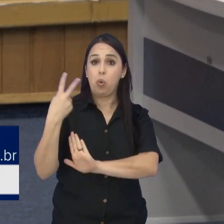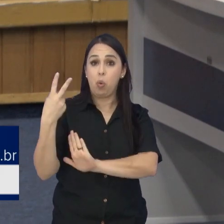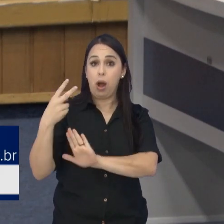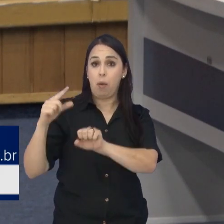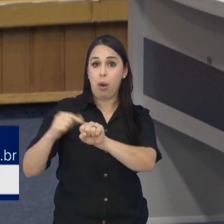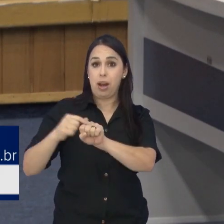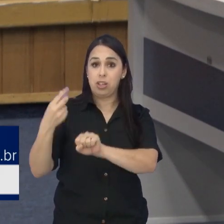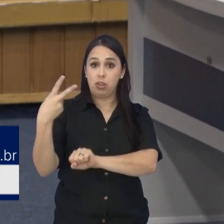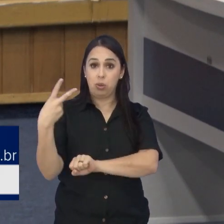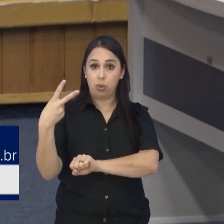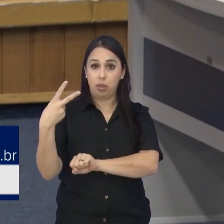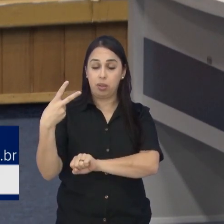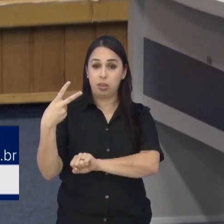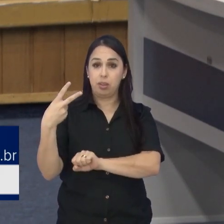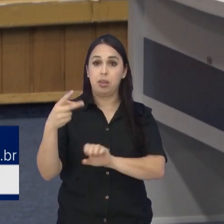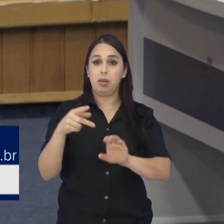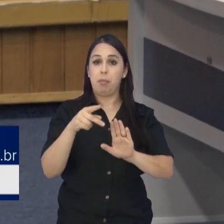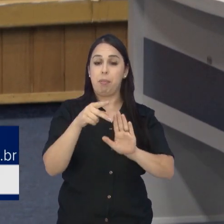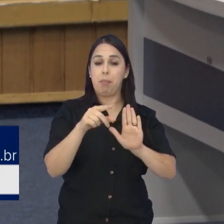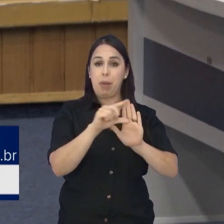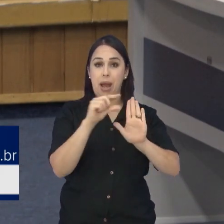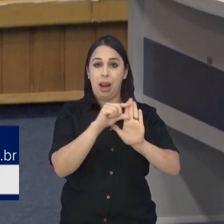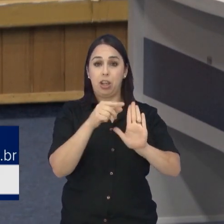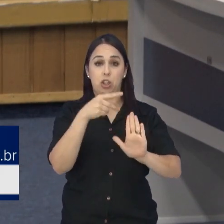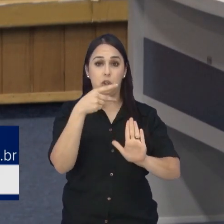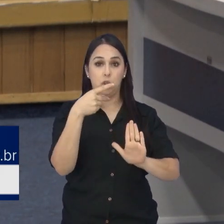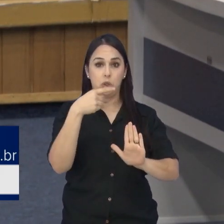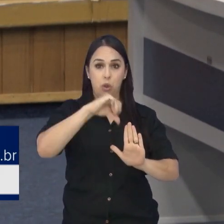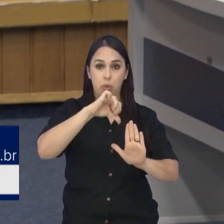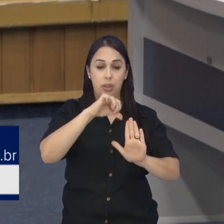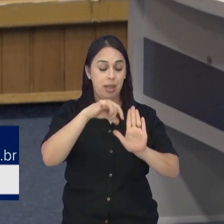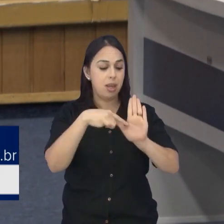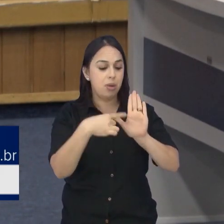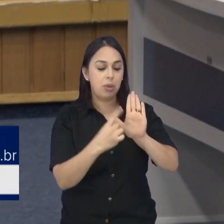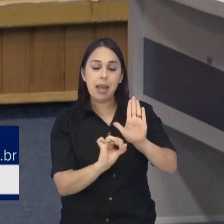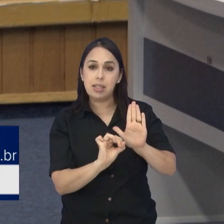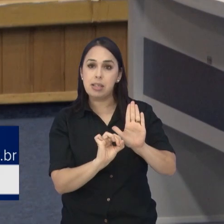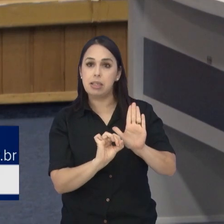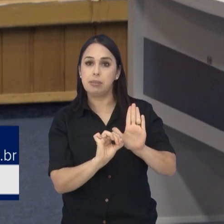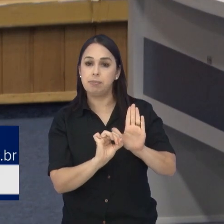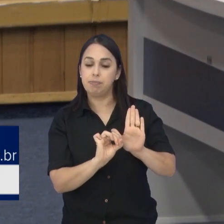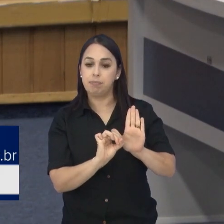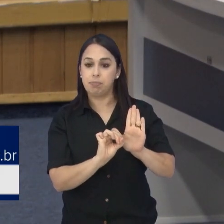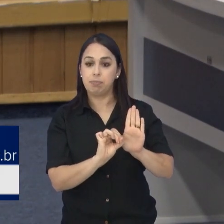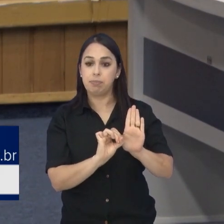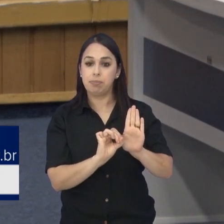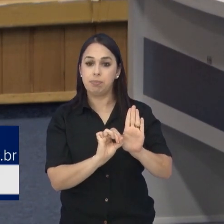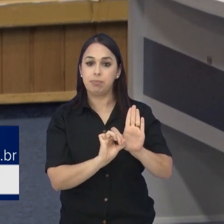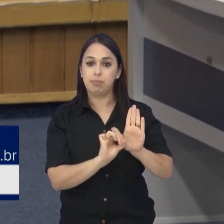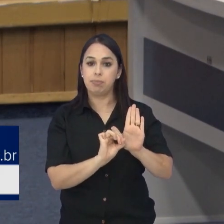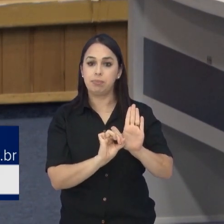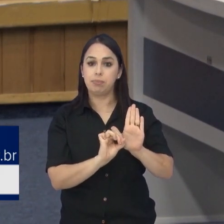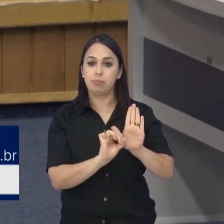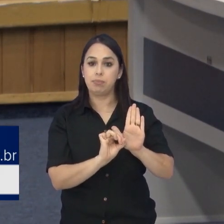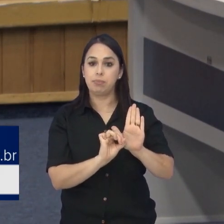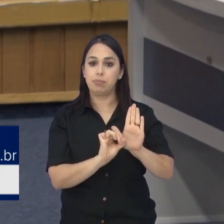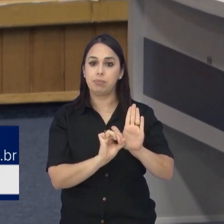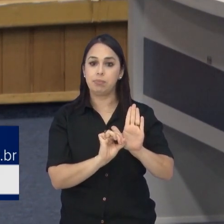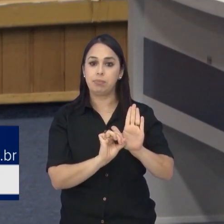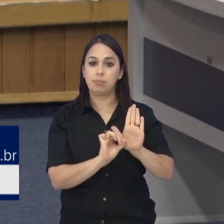o parágrafo 9º e o 10º, né, na hipótese da recondução